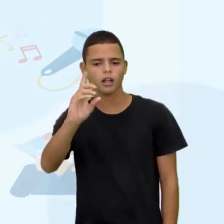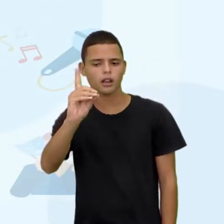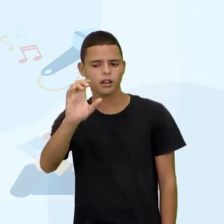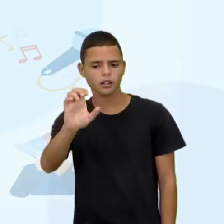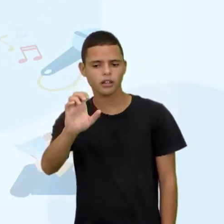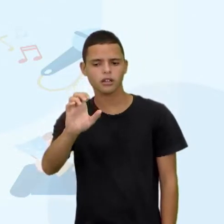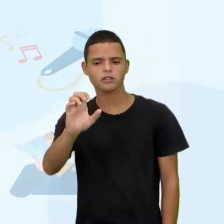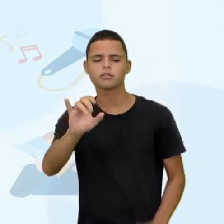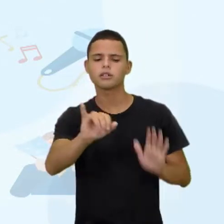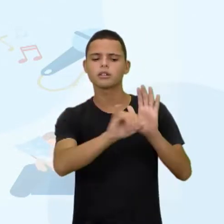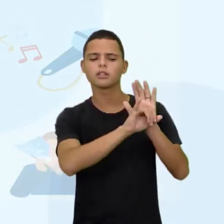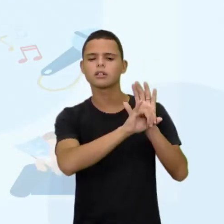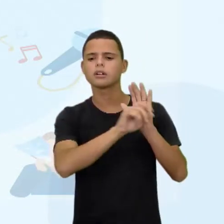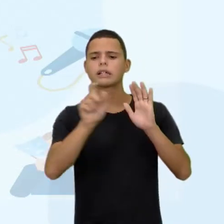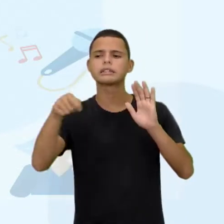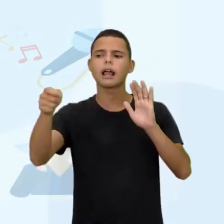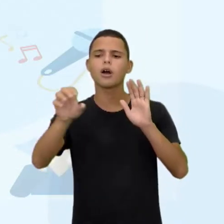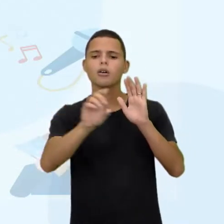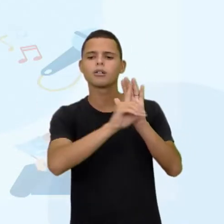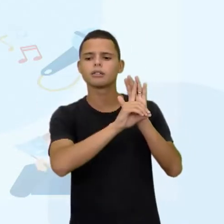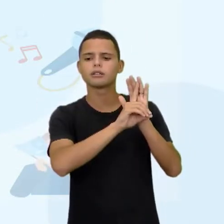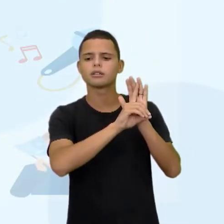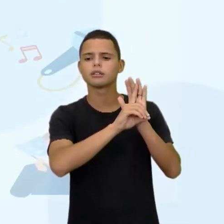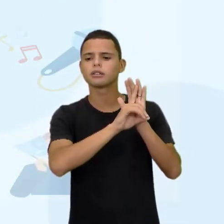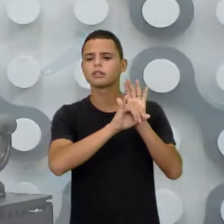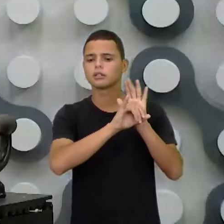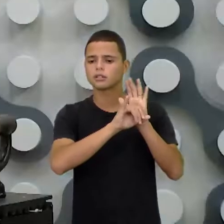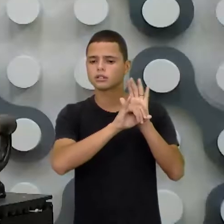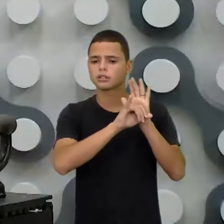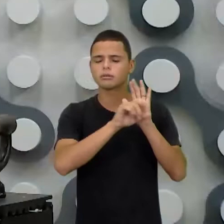uma identidade, tá bom? A gente está falando